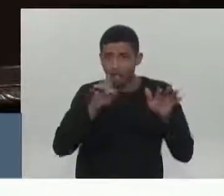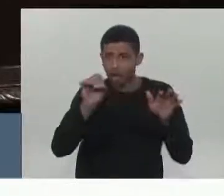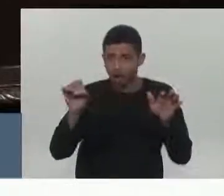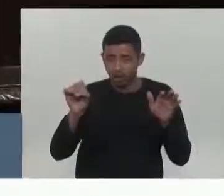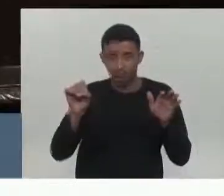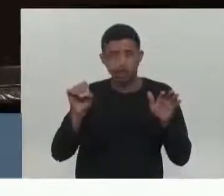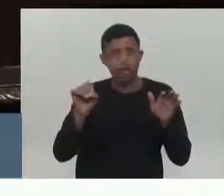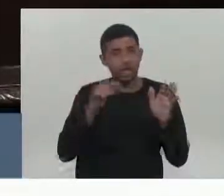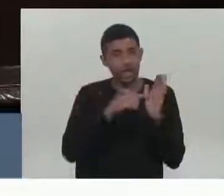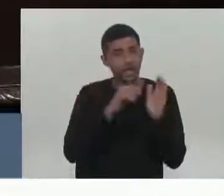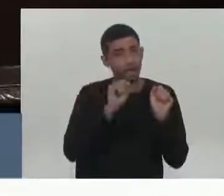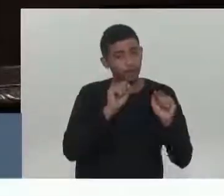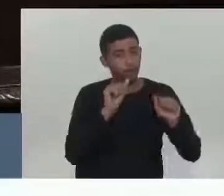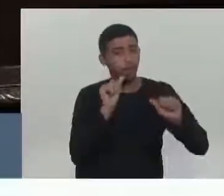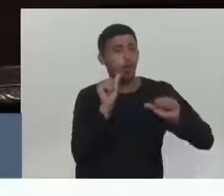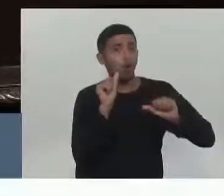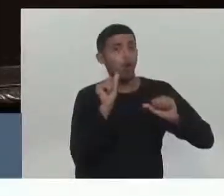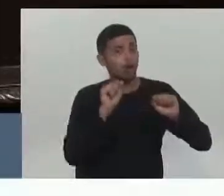podia